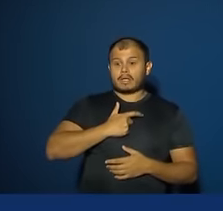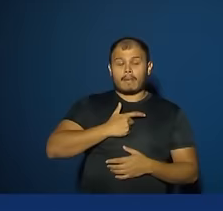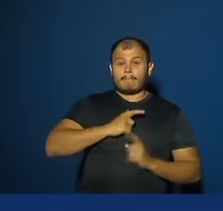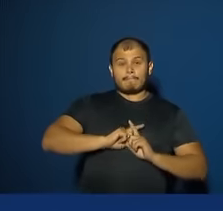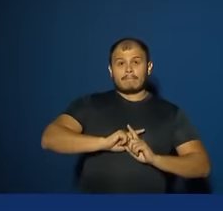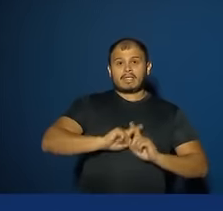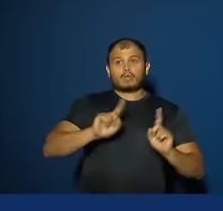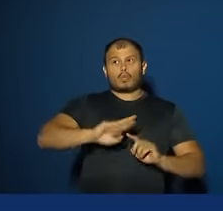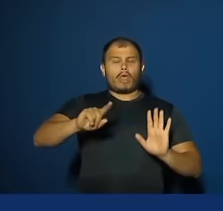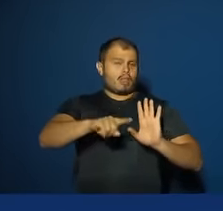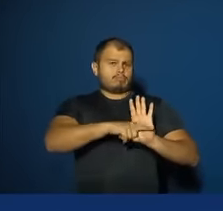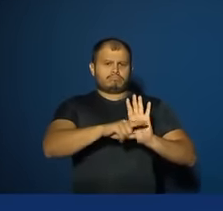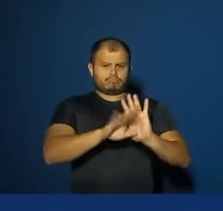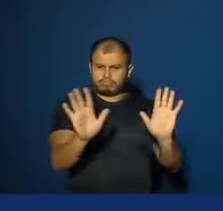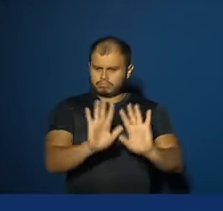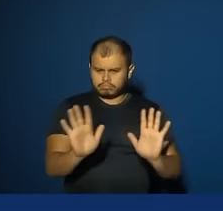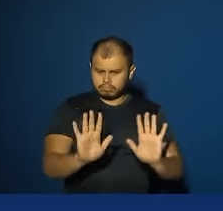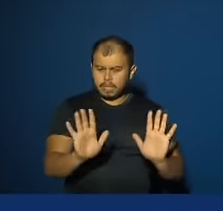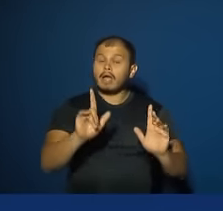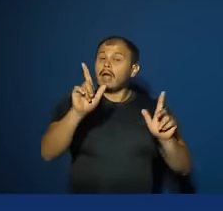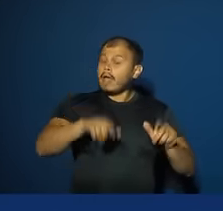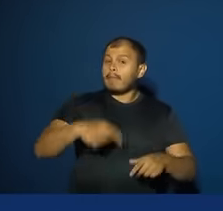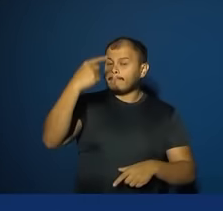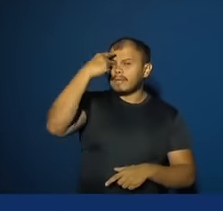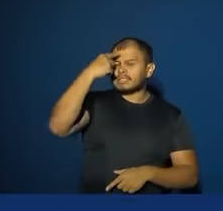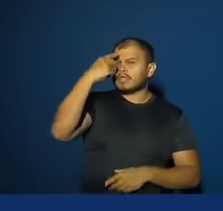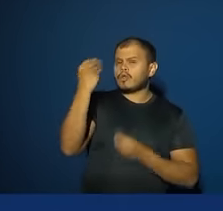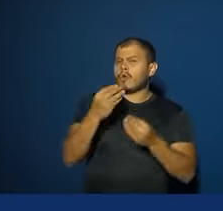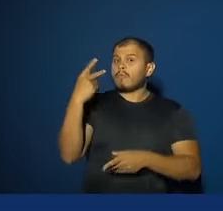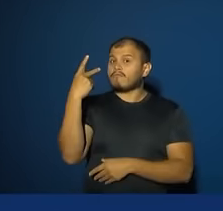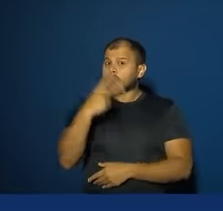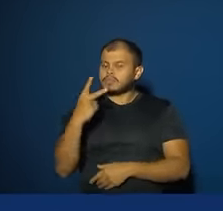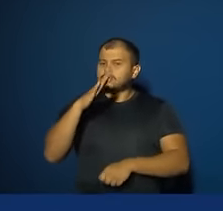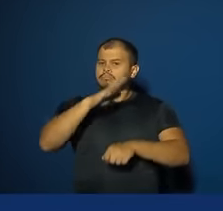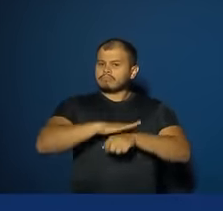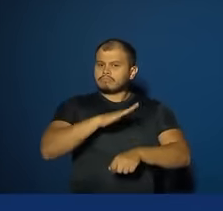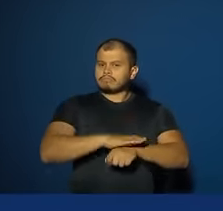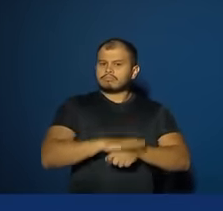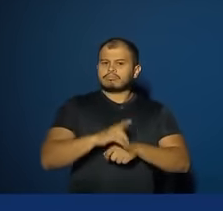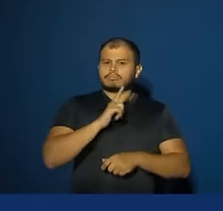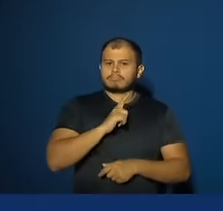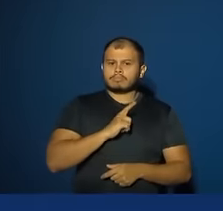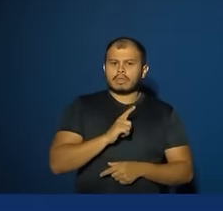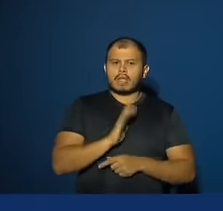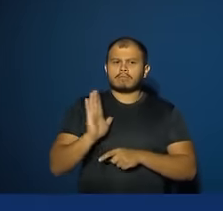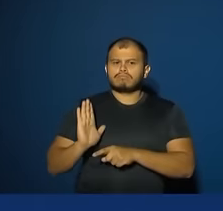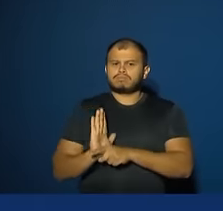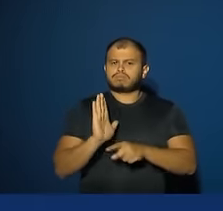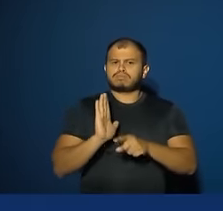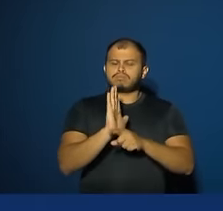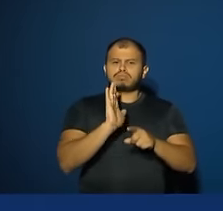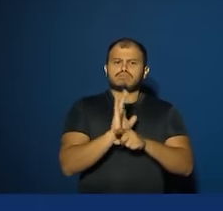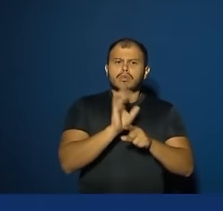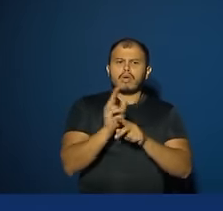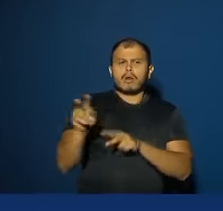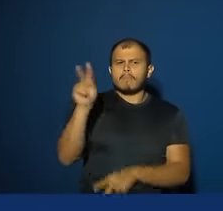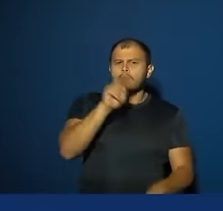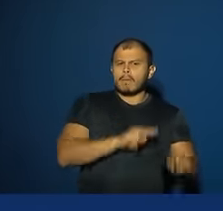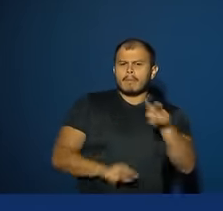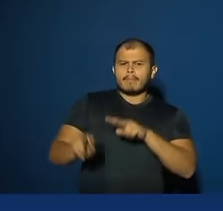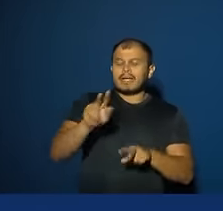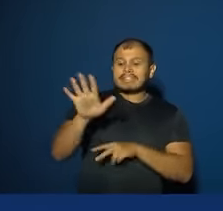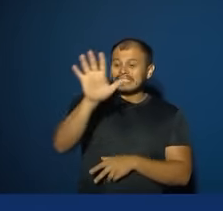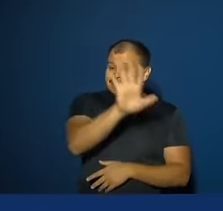negativa o que uma figura da sua projeção na economia brasileira tem a contribuir do ponto de vista